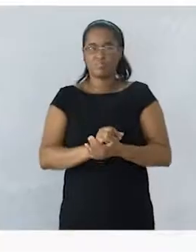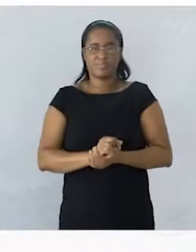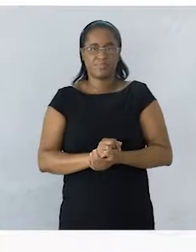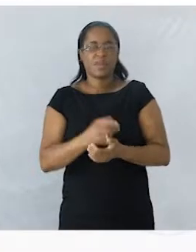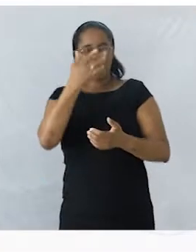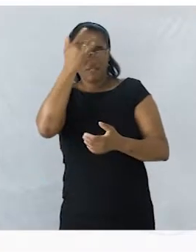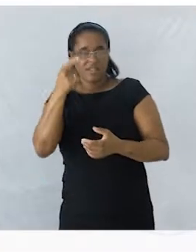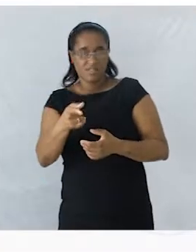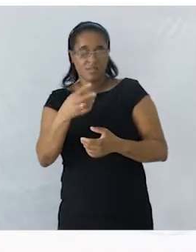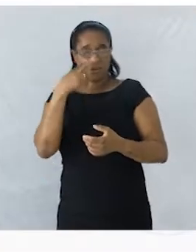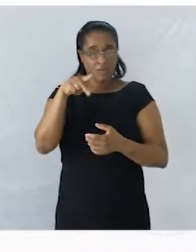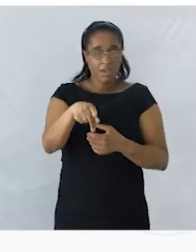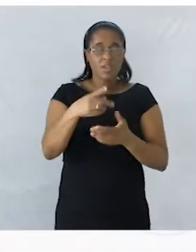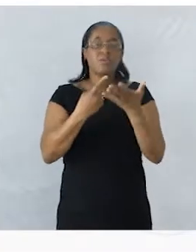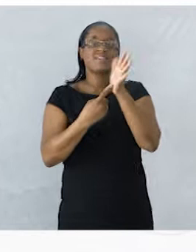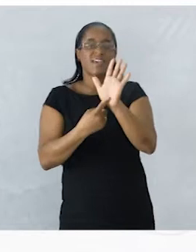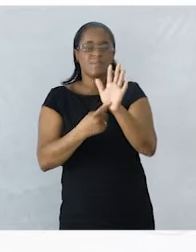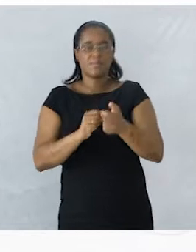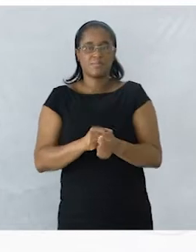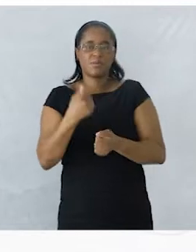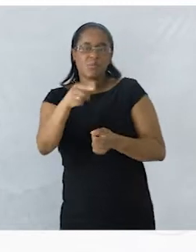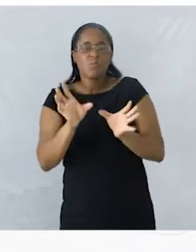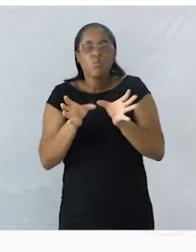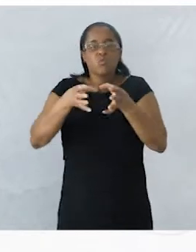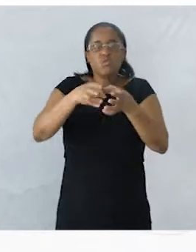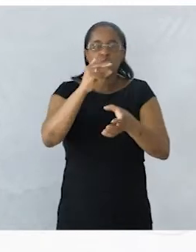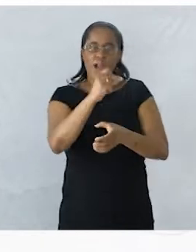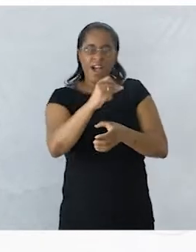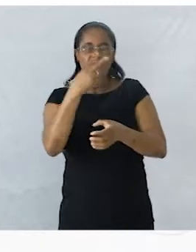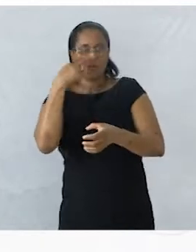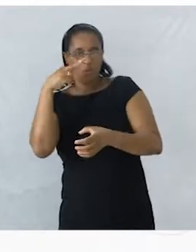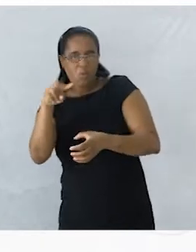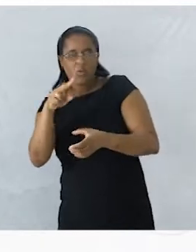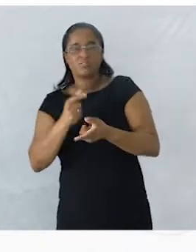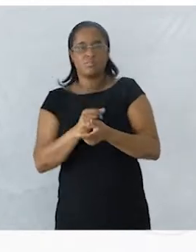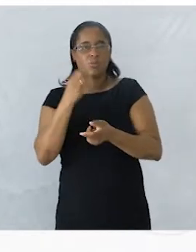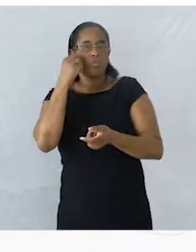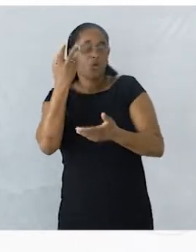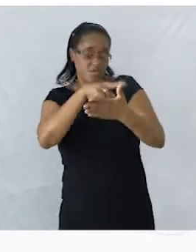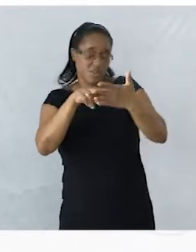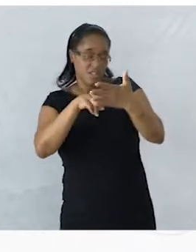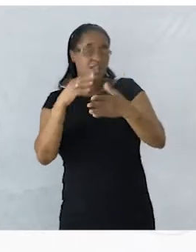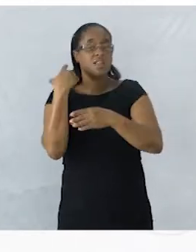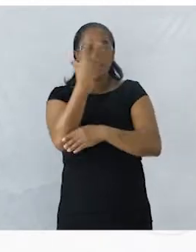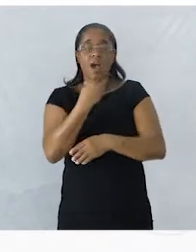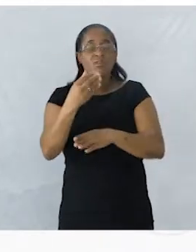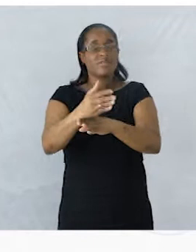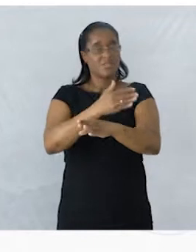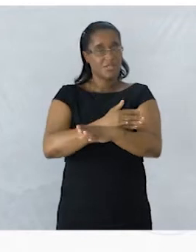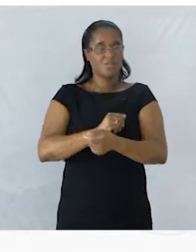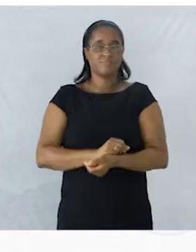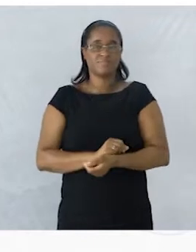exemplo. Dado o conjunto A, vimos como é que se lê na aula anterior.